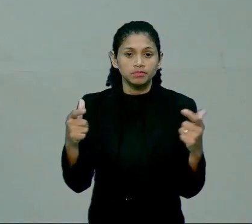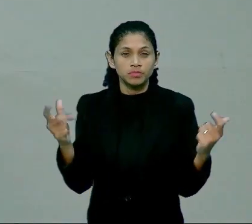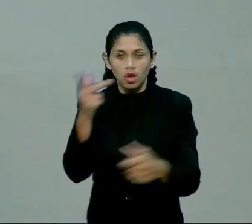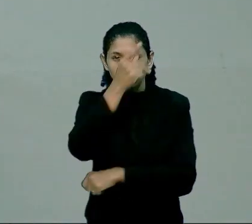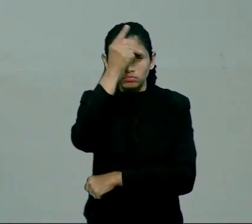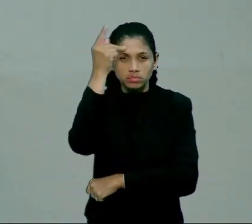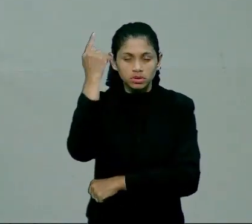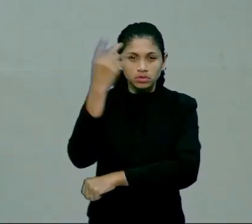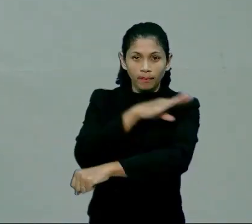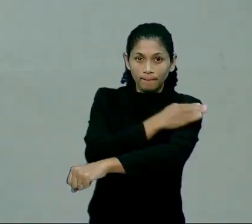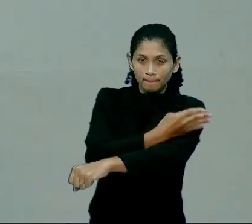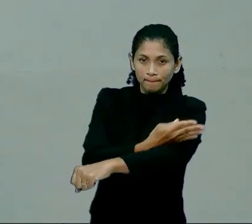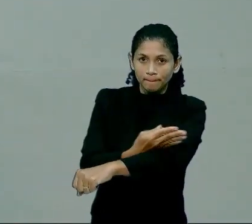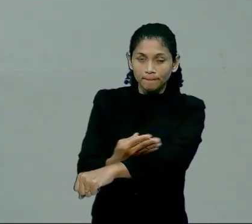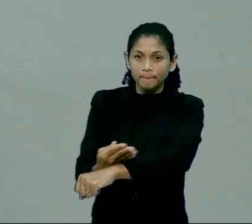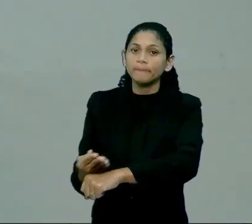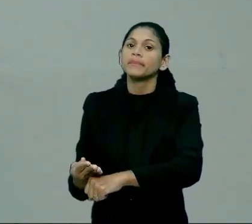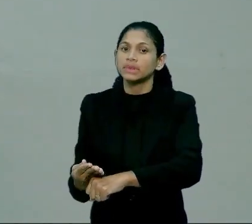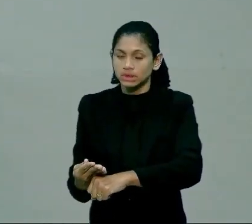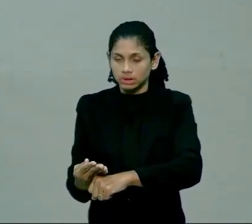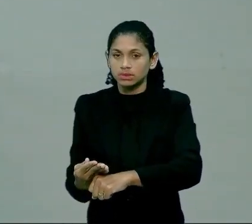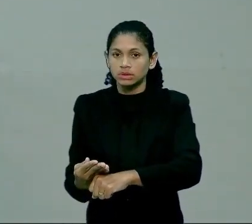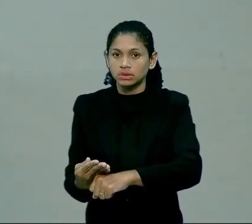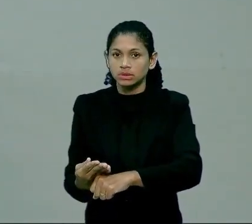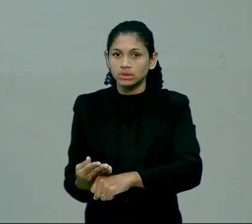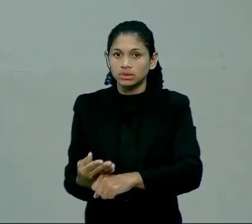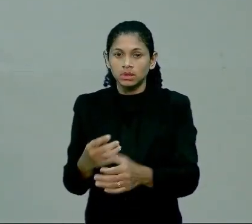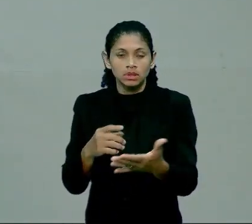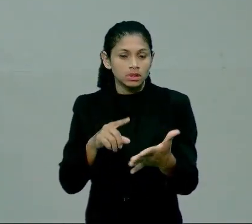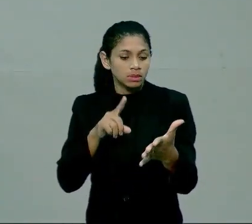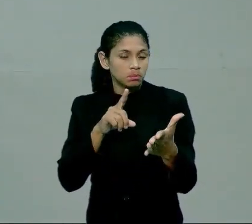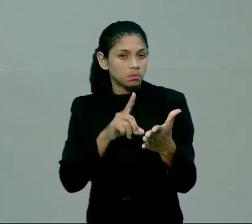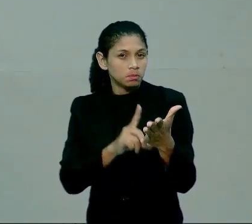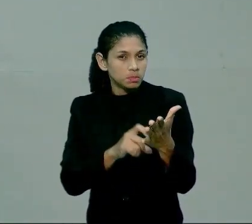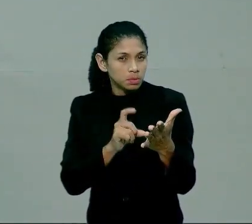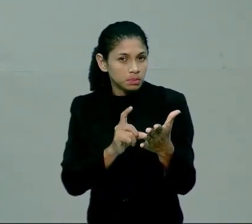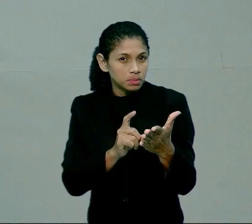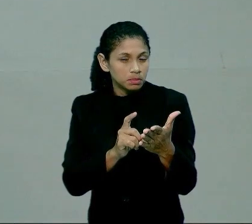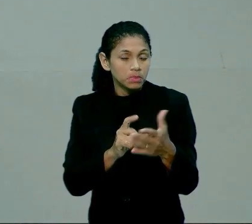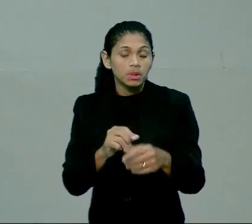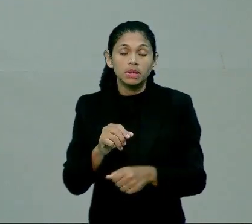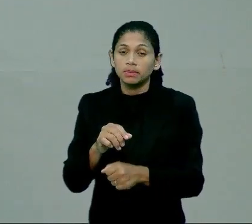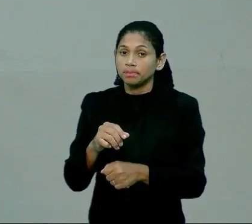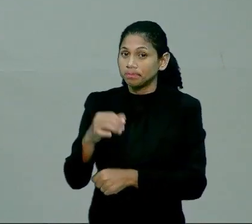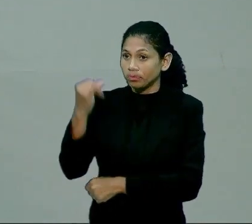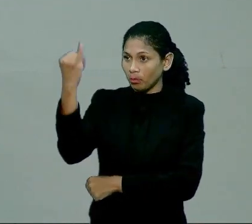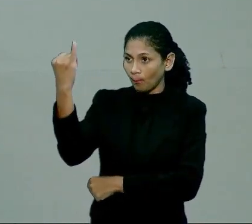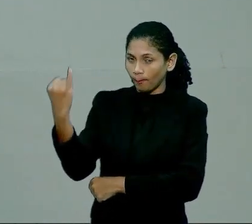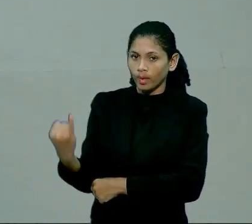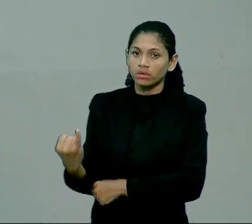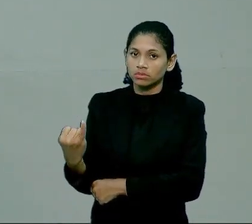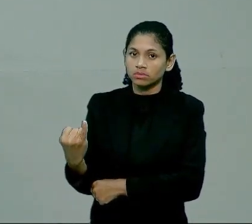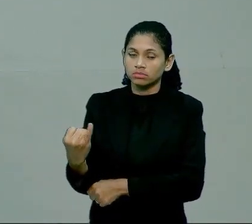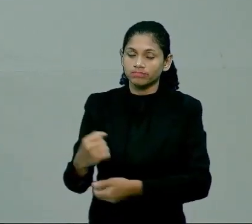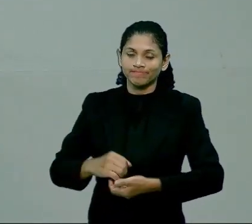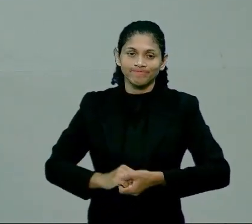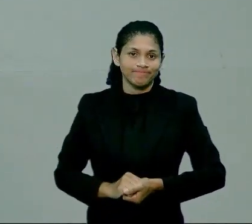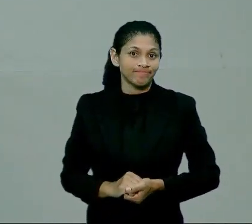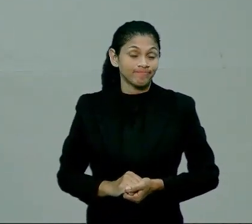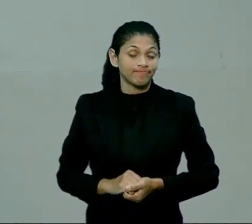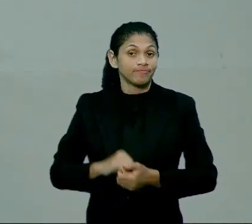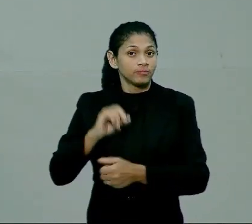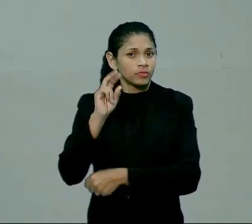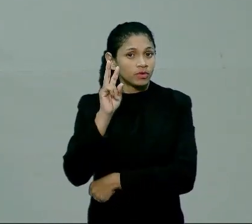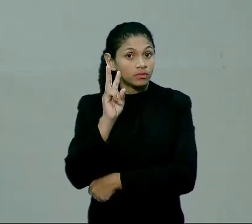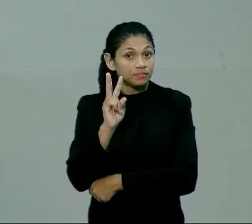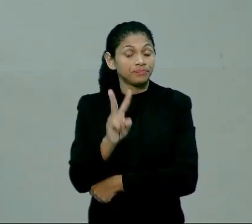e magras. Você já olhou o seu universo? Você sabe que mais da metade da população é composta por